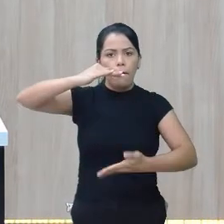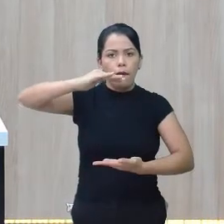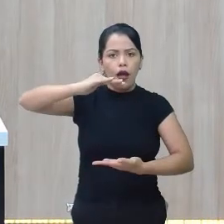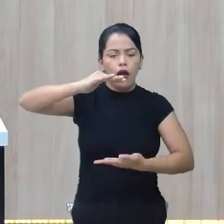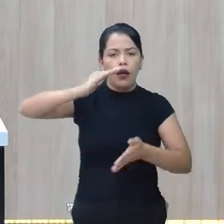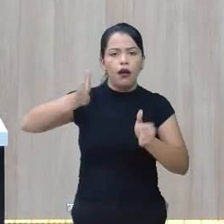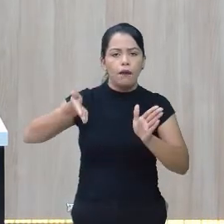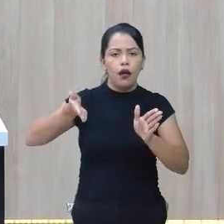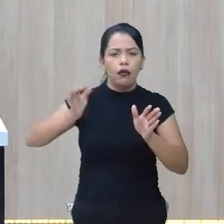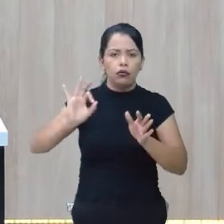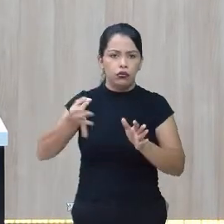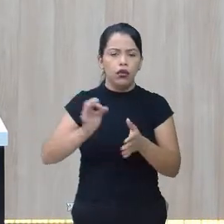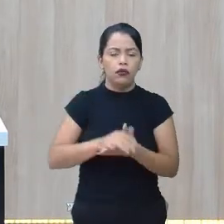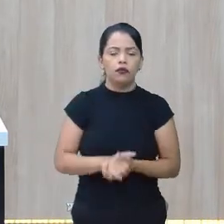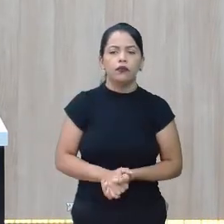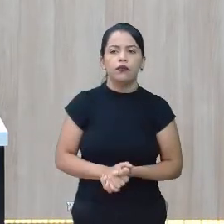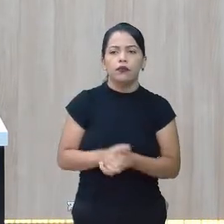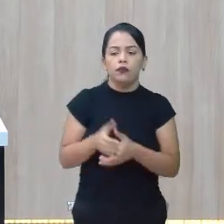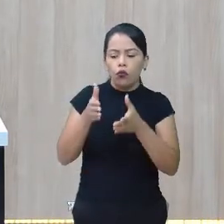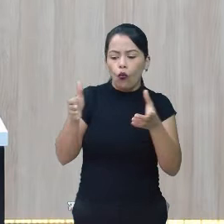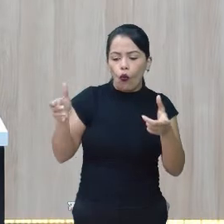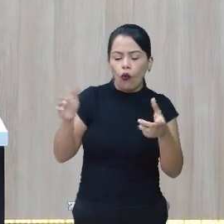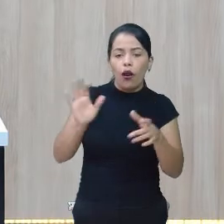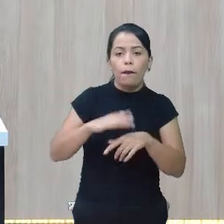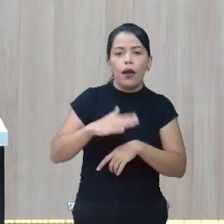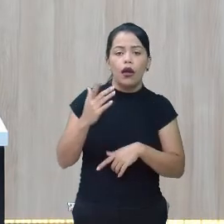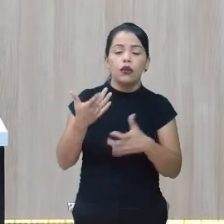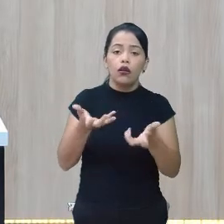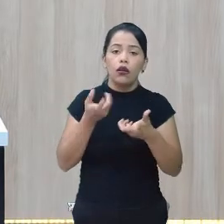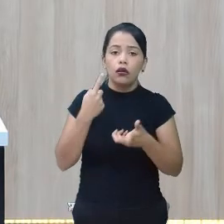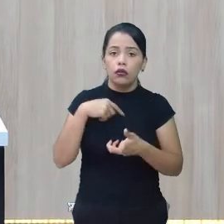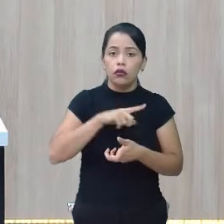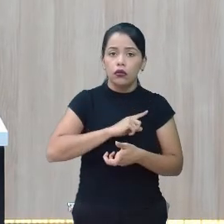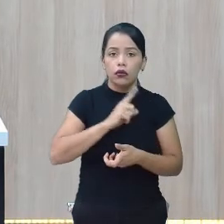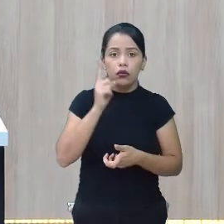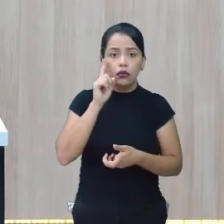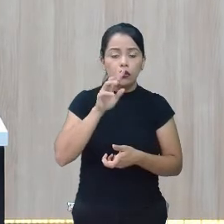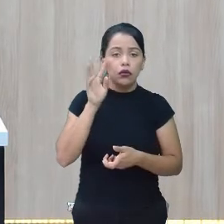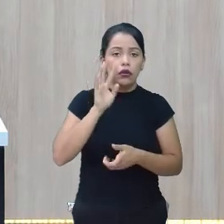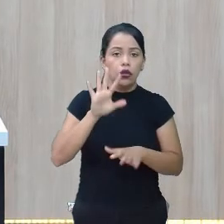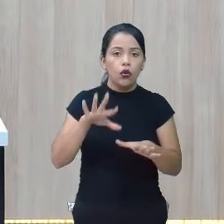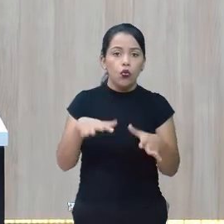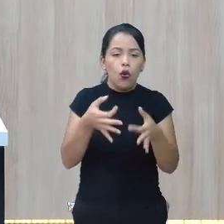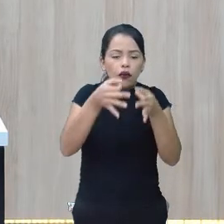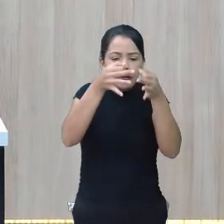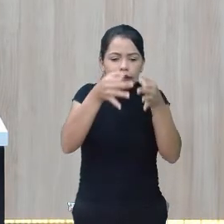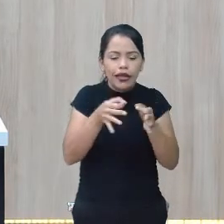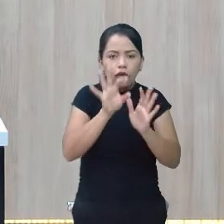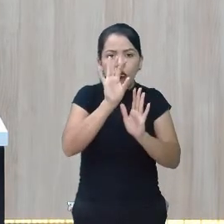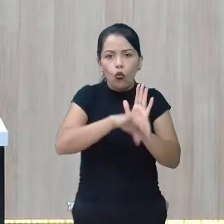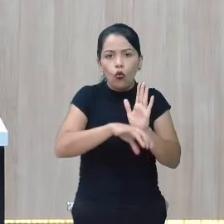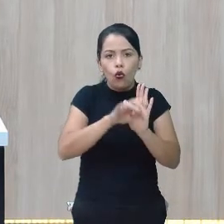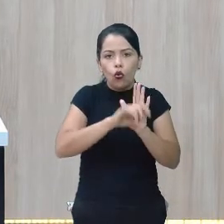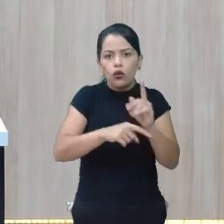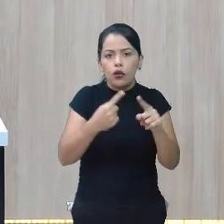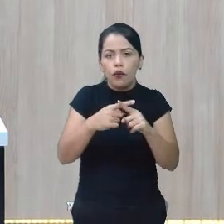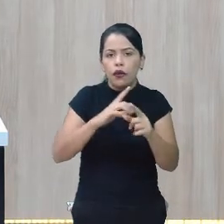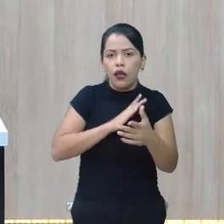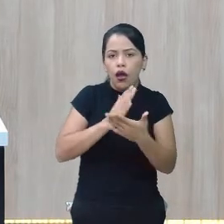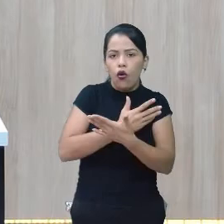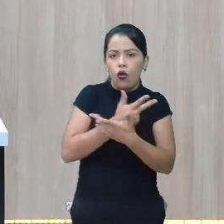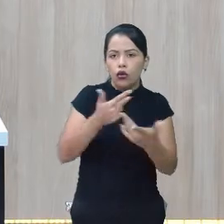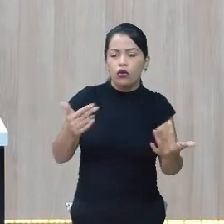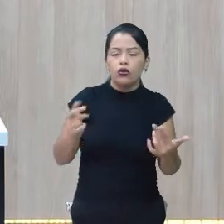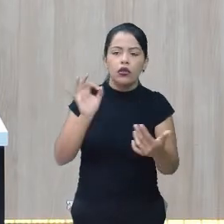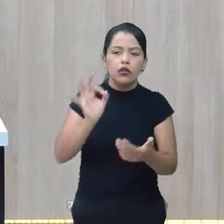aí fechando essa forma. Mas eu quero que a gente lembre da definição certinha matemática, porque tem as coisinhas que se encaixam. Presta